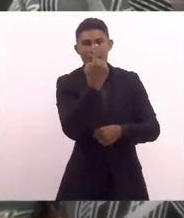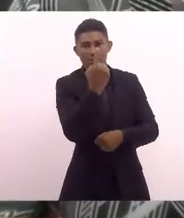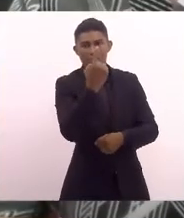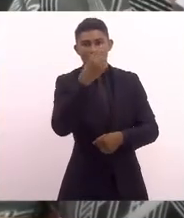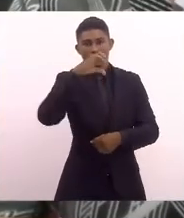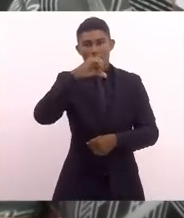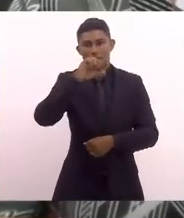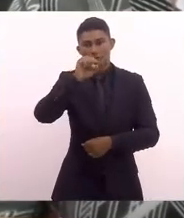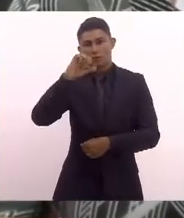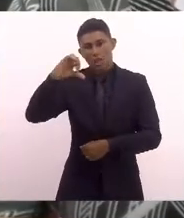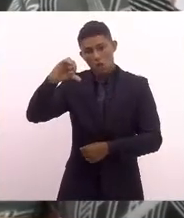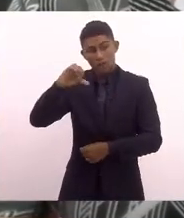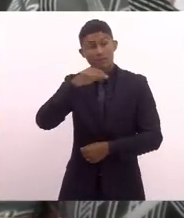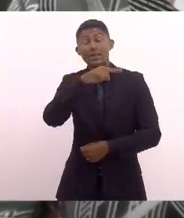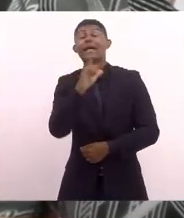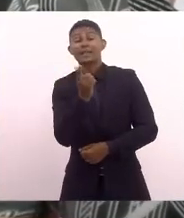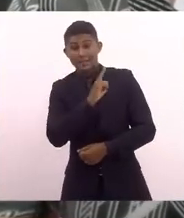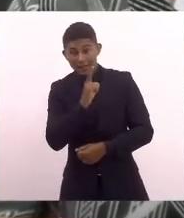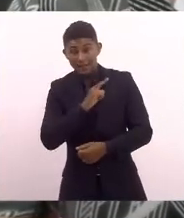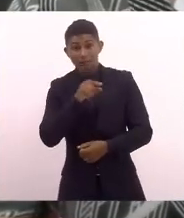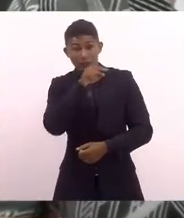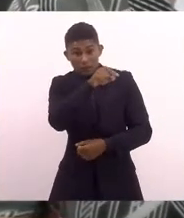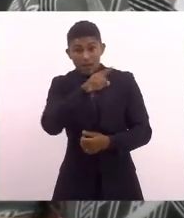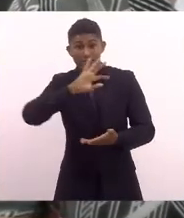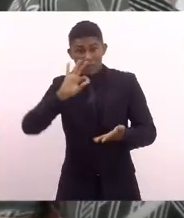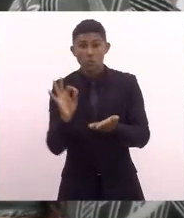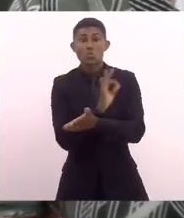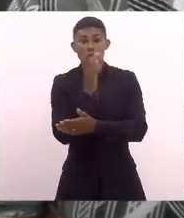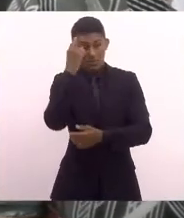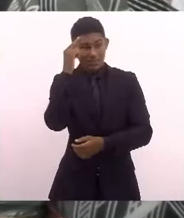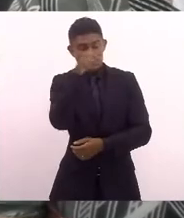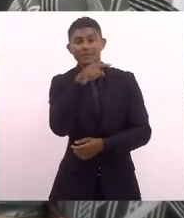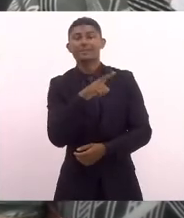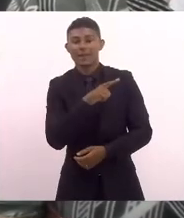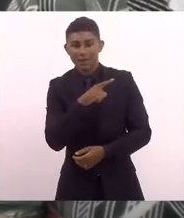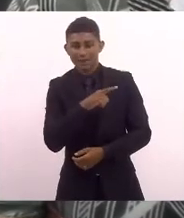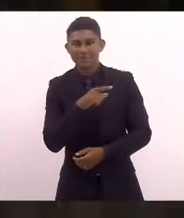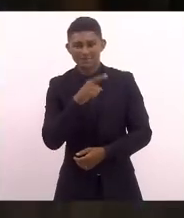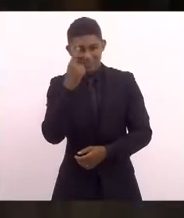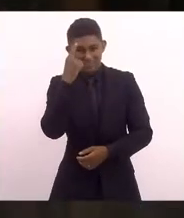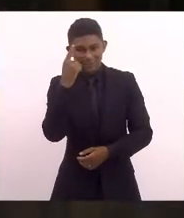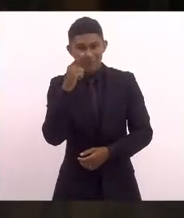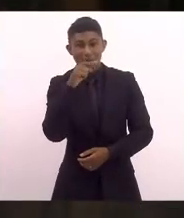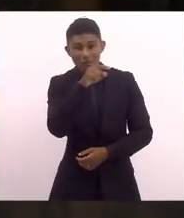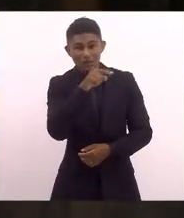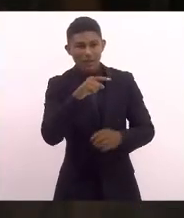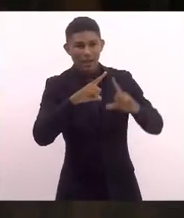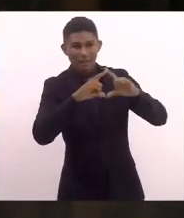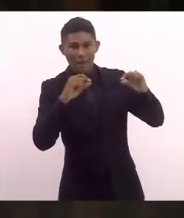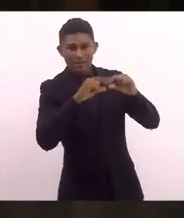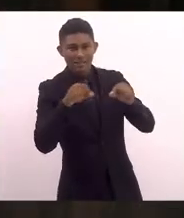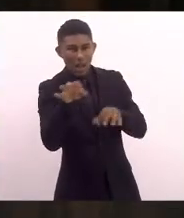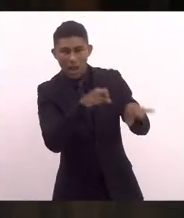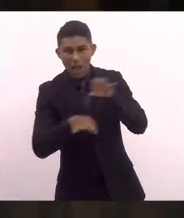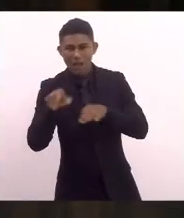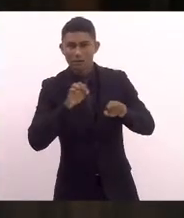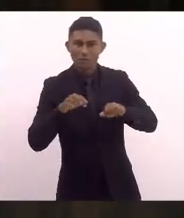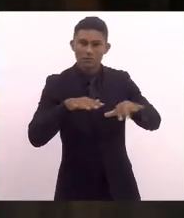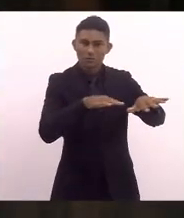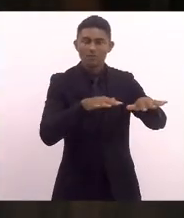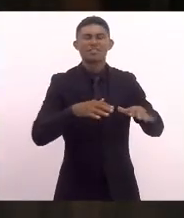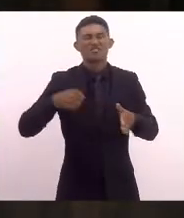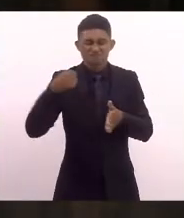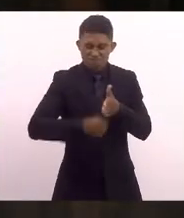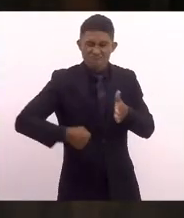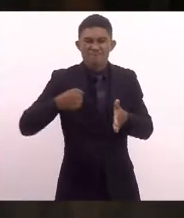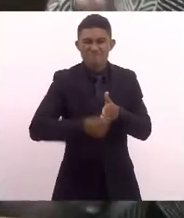estava a sua assinatura nessa caravana, pedindo, né, passando pires para ir para Brasília. Então, é muita luta, né, gente?